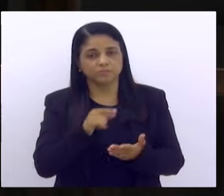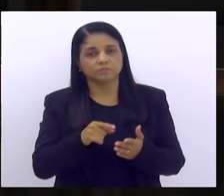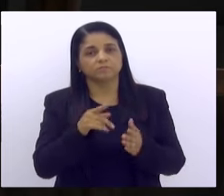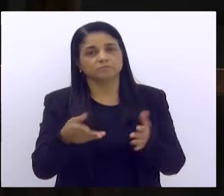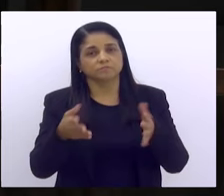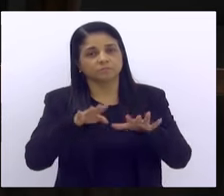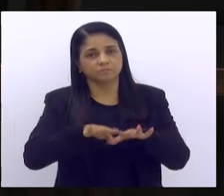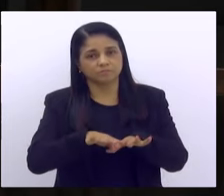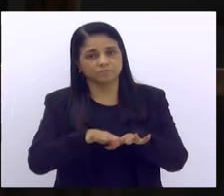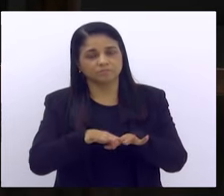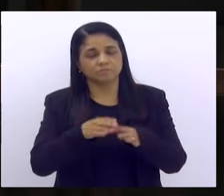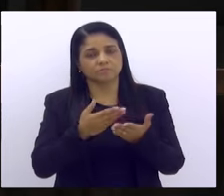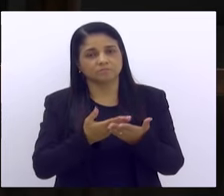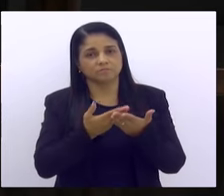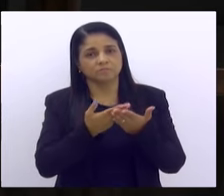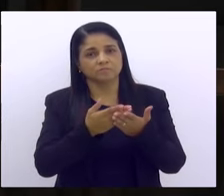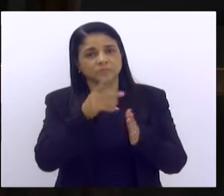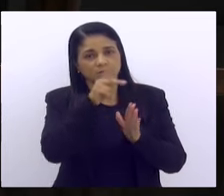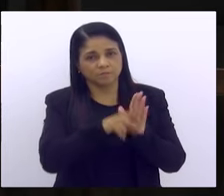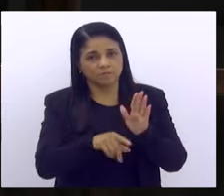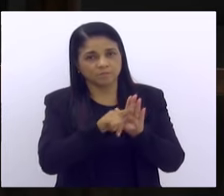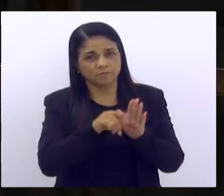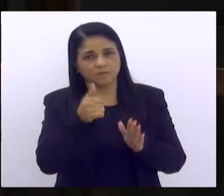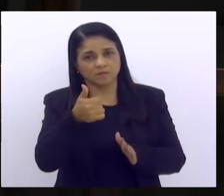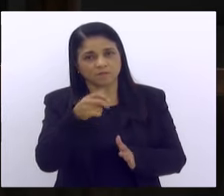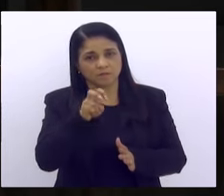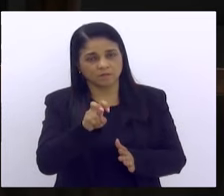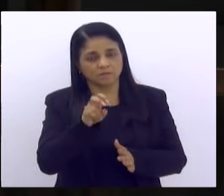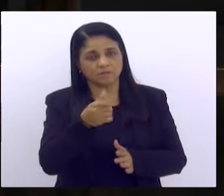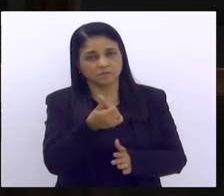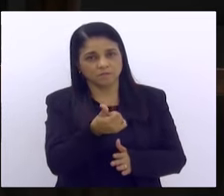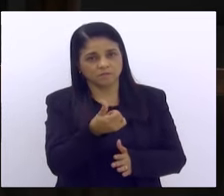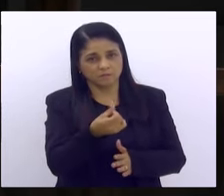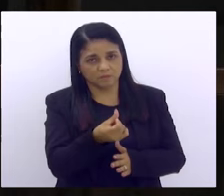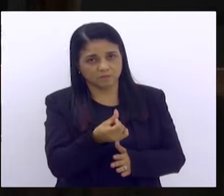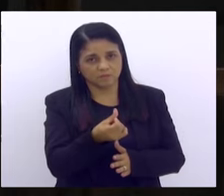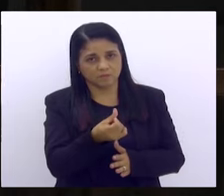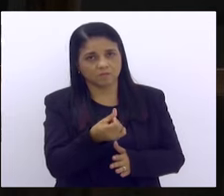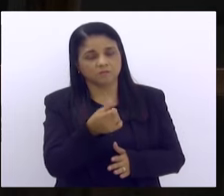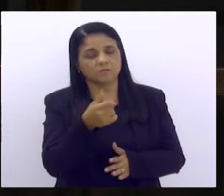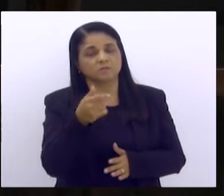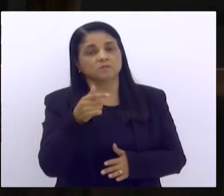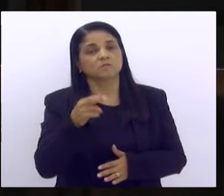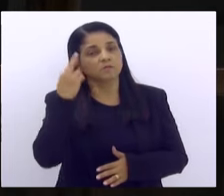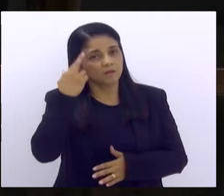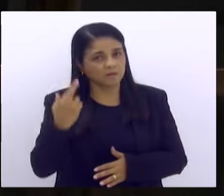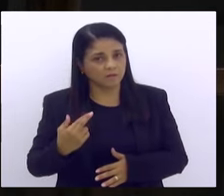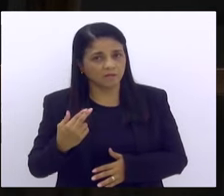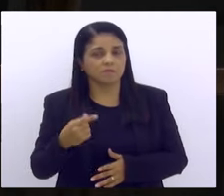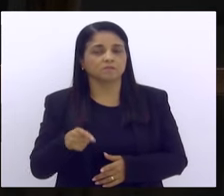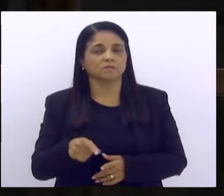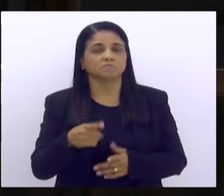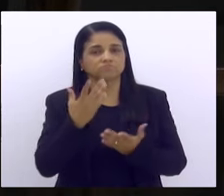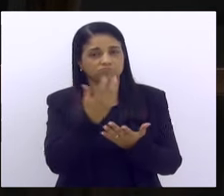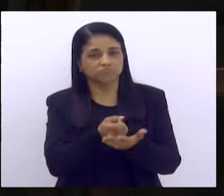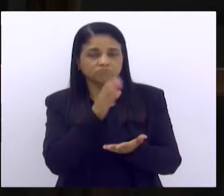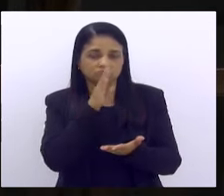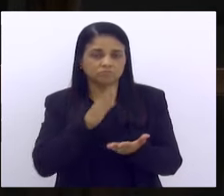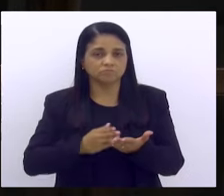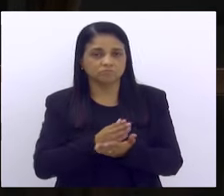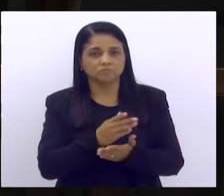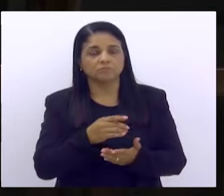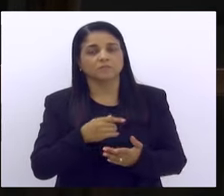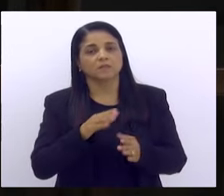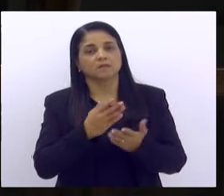de inclusão do projeto de lei 1526, de 23, deputada Renata Souza. Senhores que aprovam, permaneçam como estão,